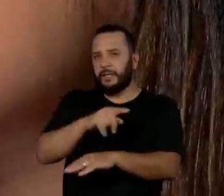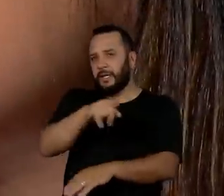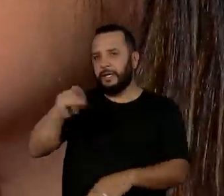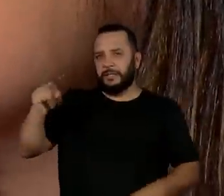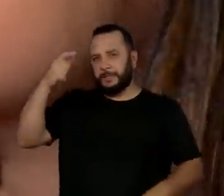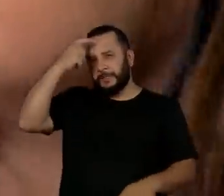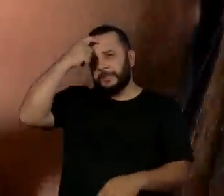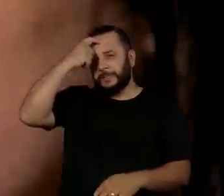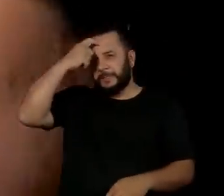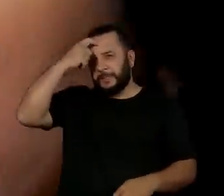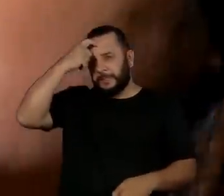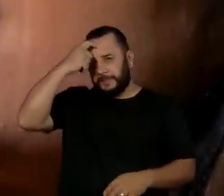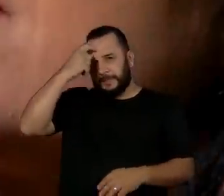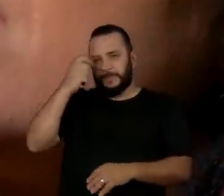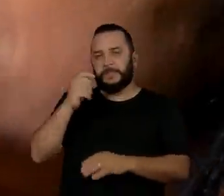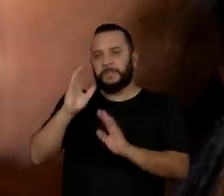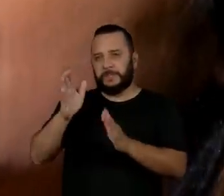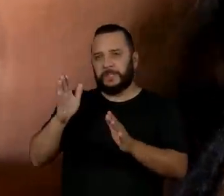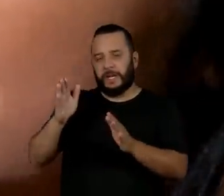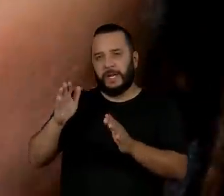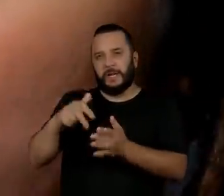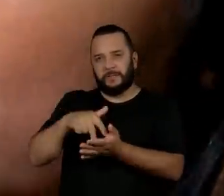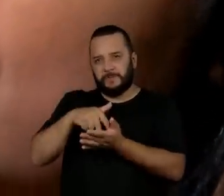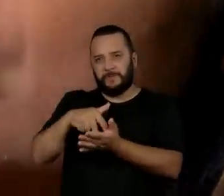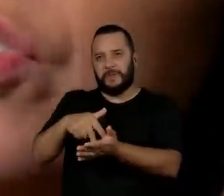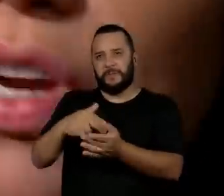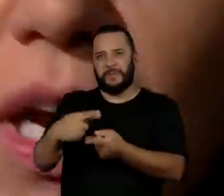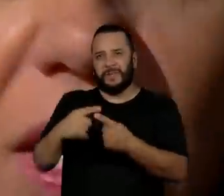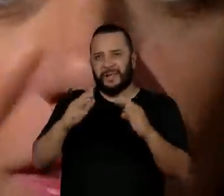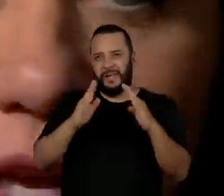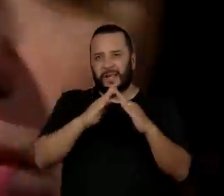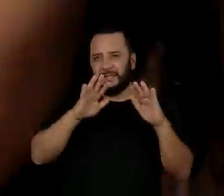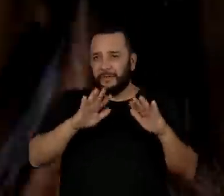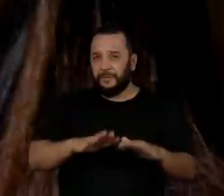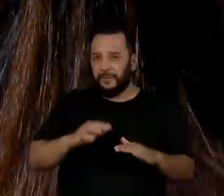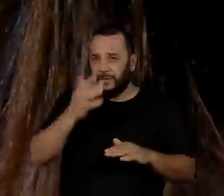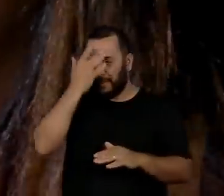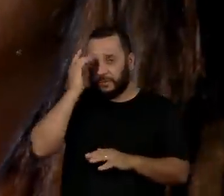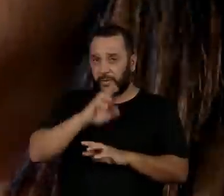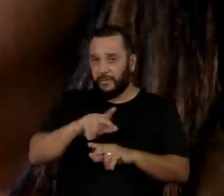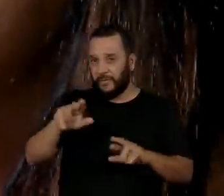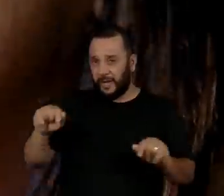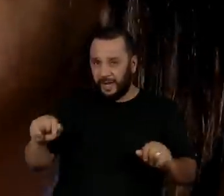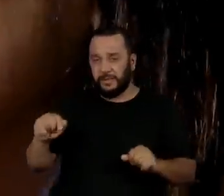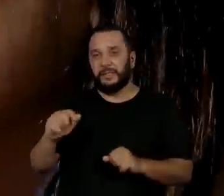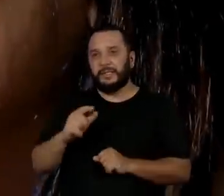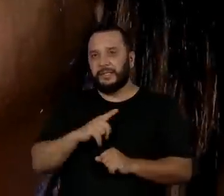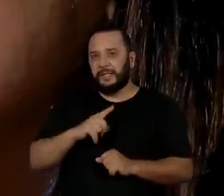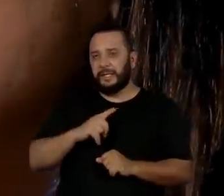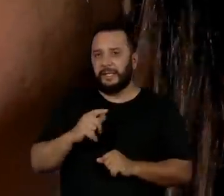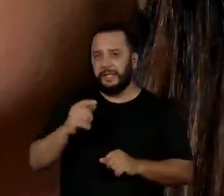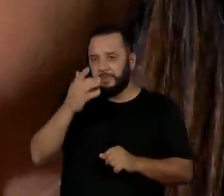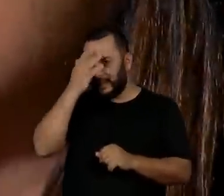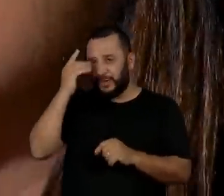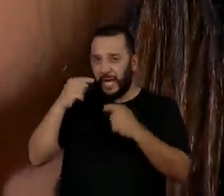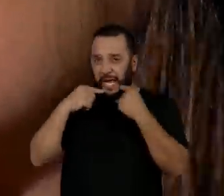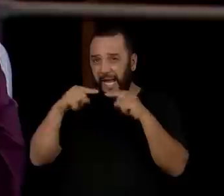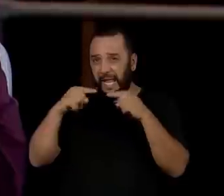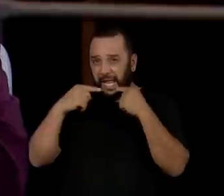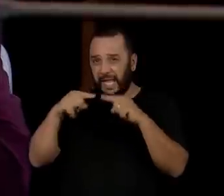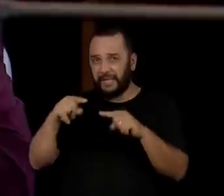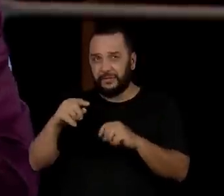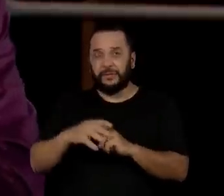muita Inteligência Emocional para ficar confinado numa casa com um monte de gente tendo ali um monte de crítico né